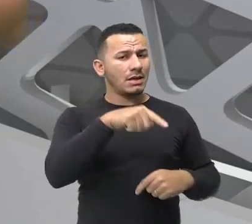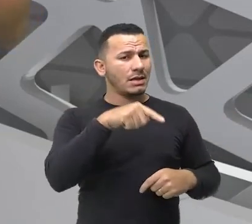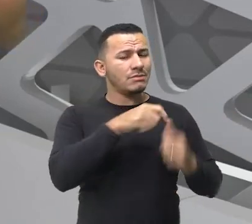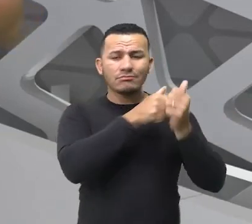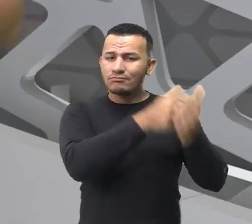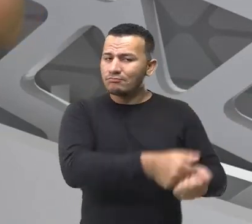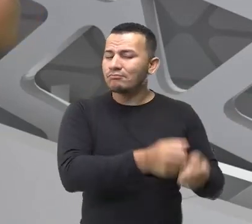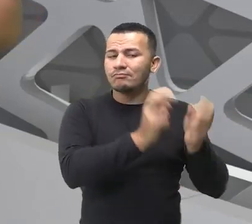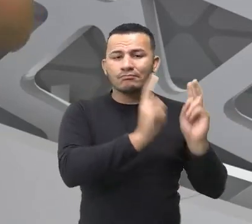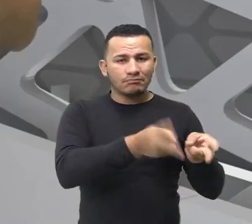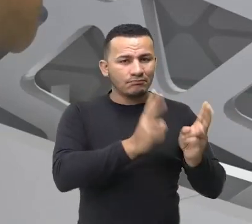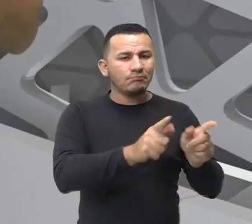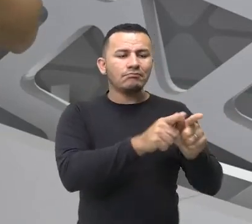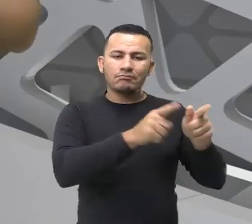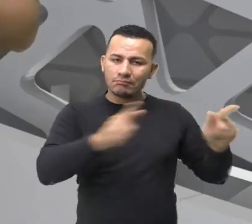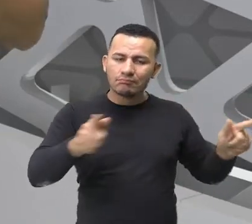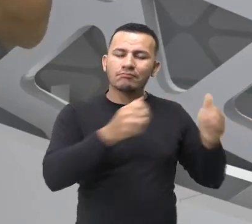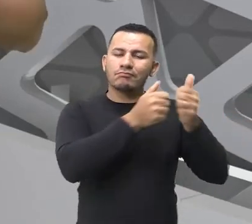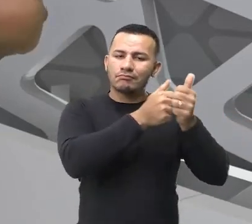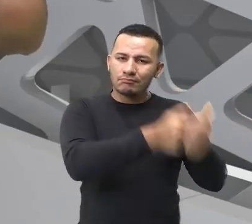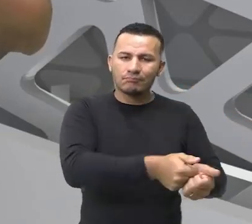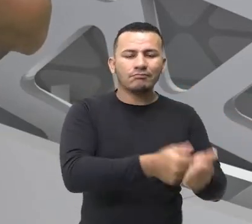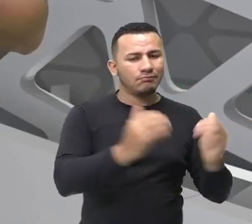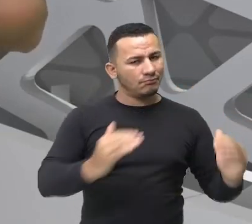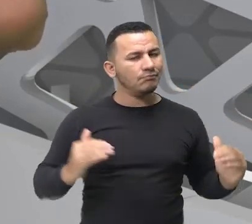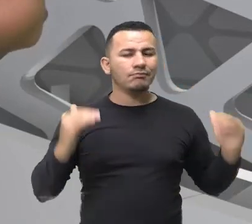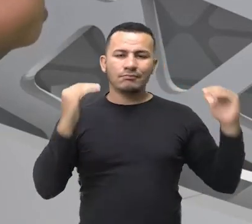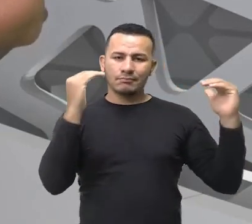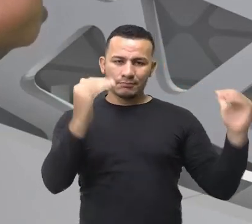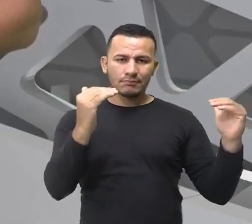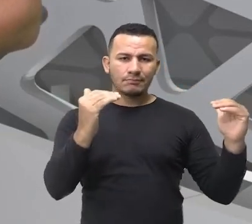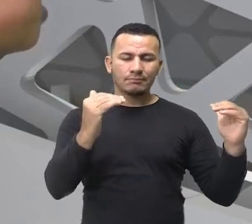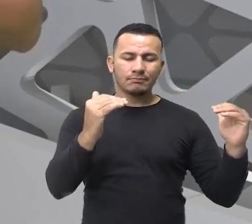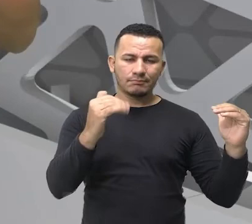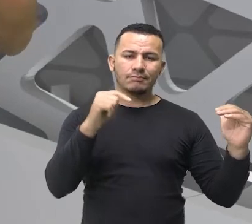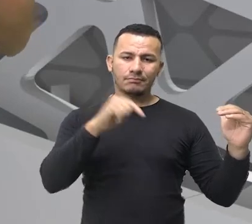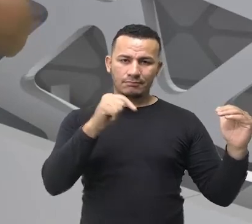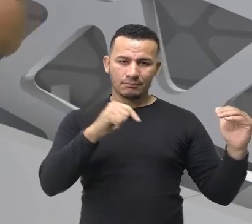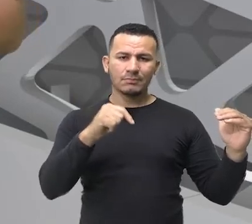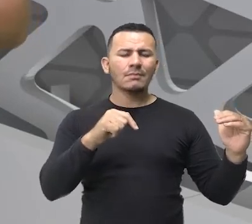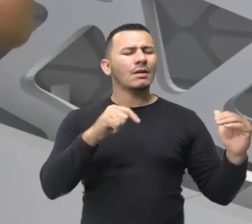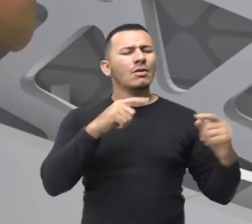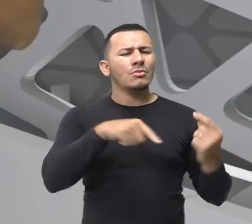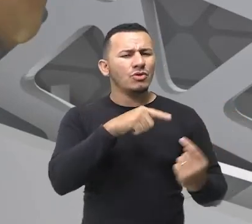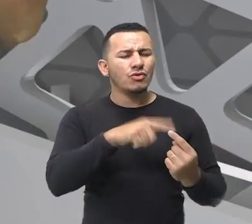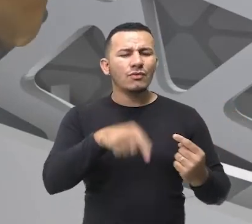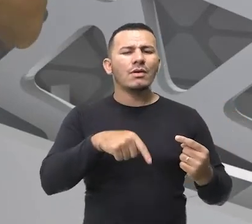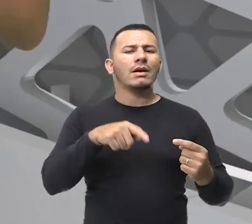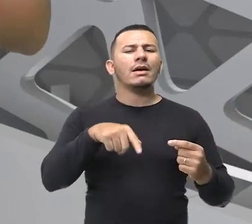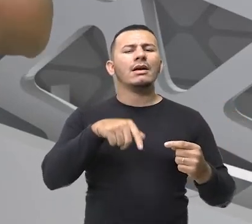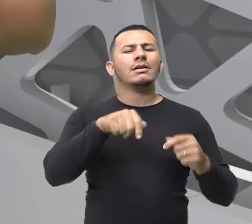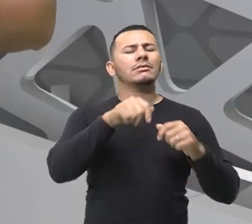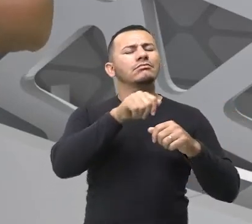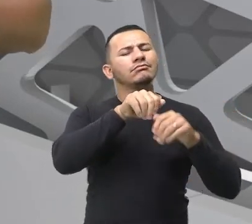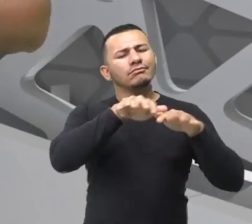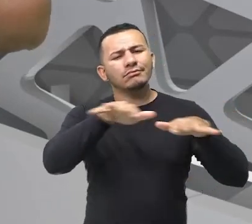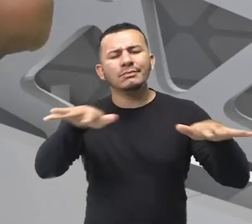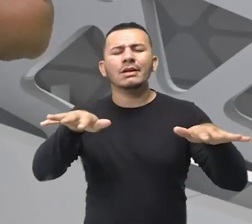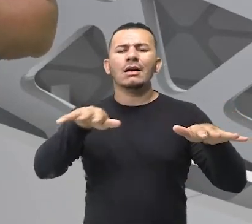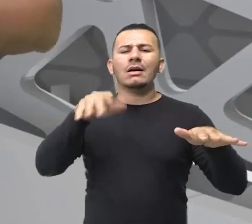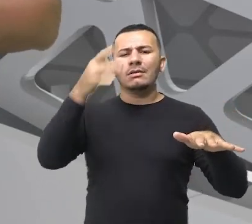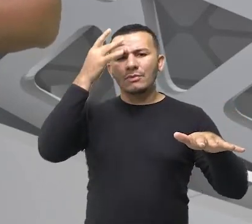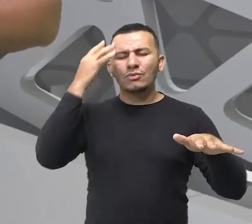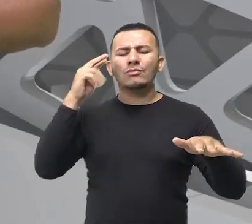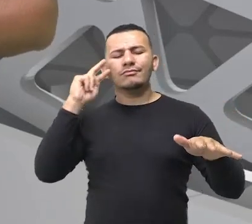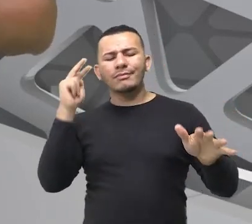se preza por uma linguagem muito mais culta certa até para ajudar alcançar os objetivos do